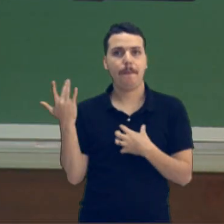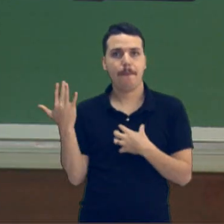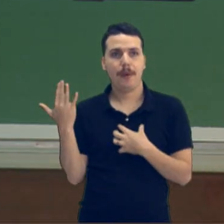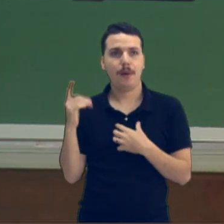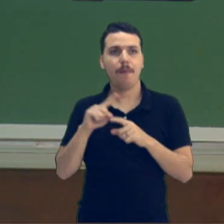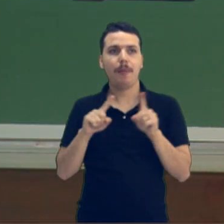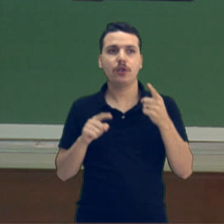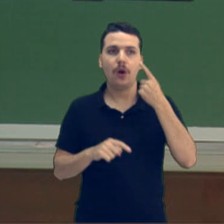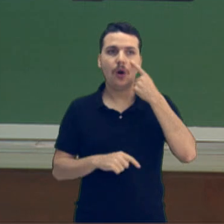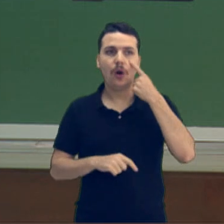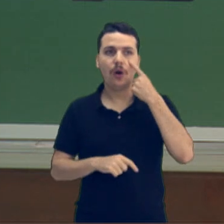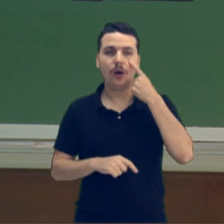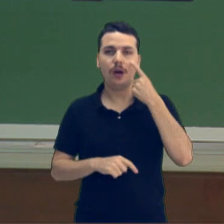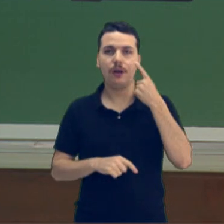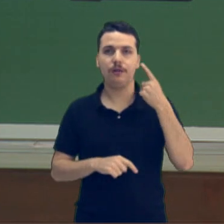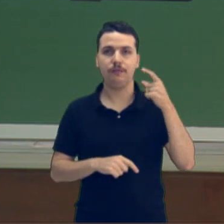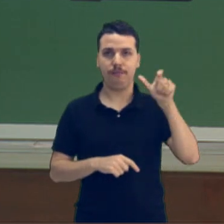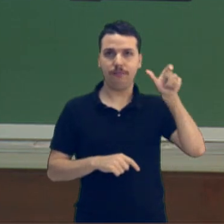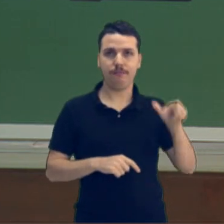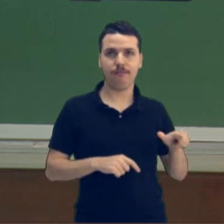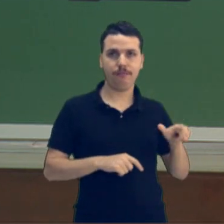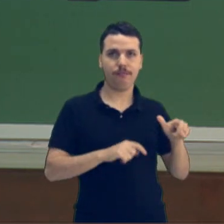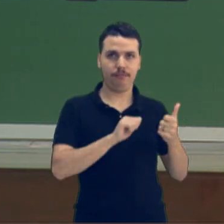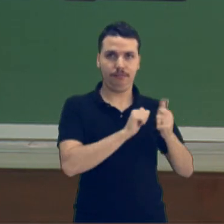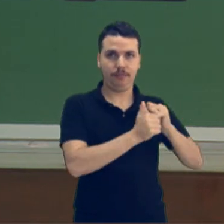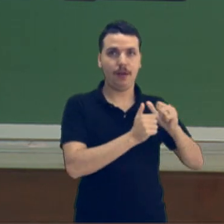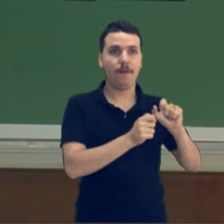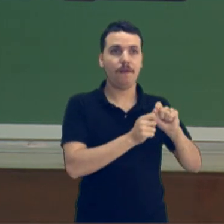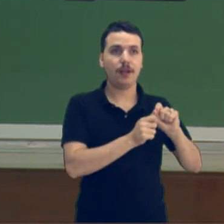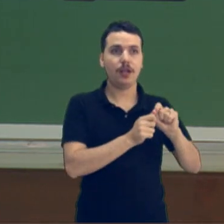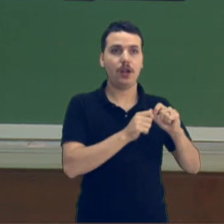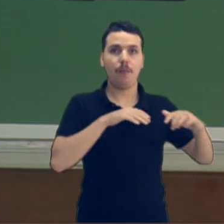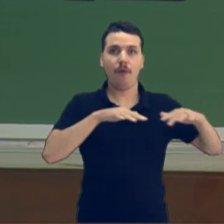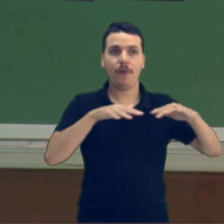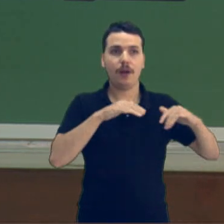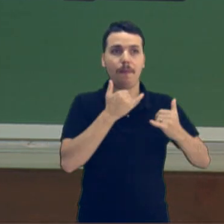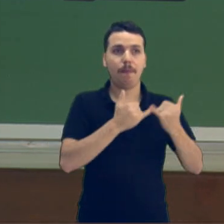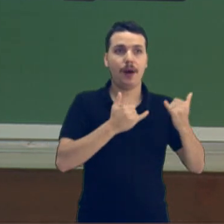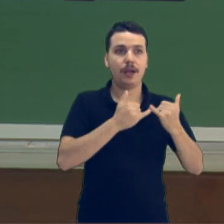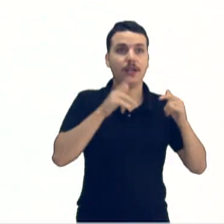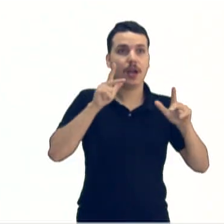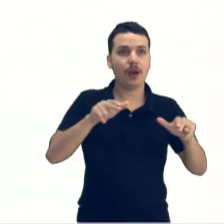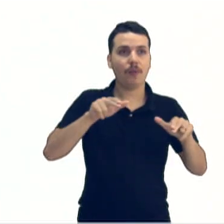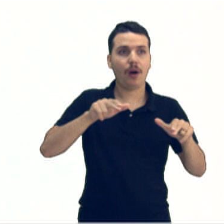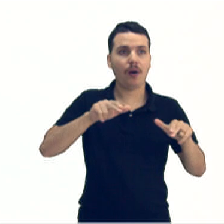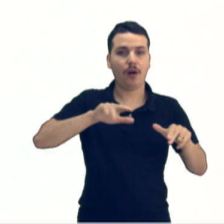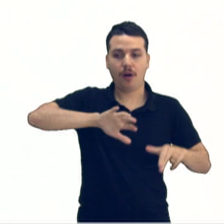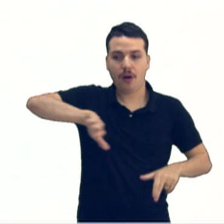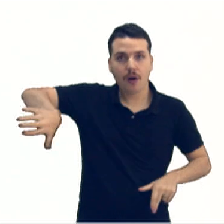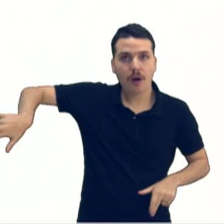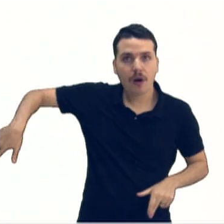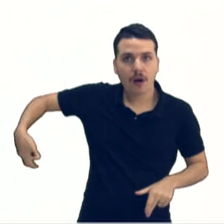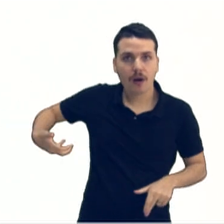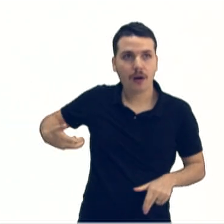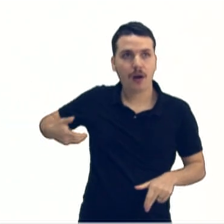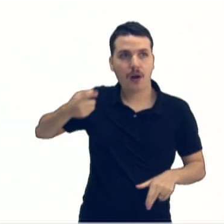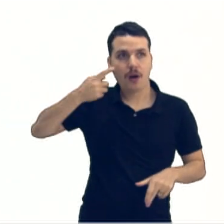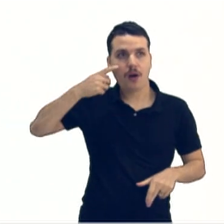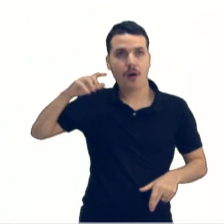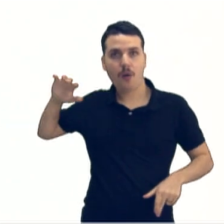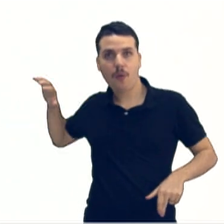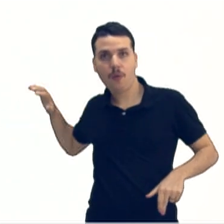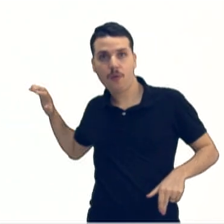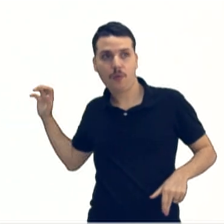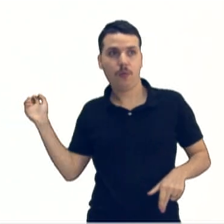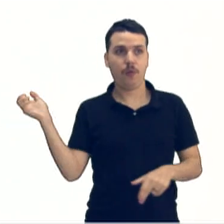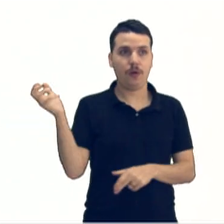no atleta, ele está fazendo o movimento como se fosse daquele equipamento, né? Então ele está jogando a bola com a